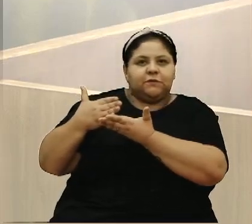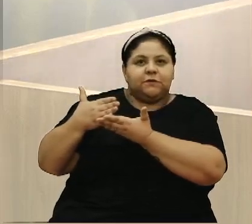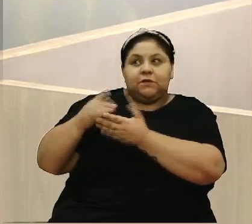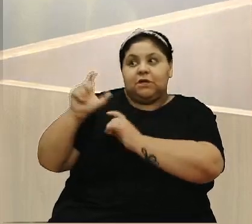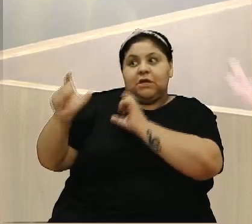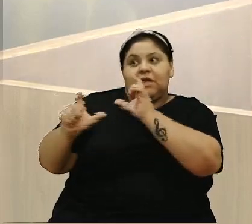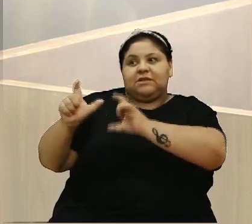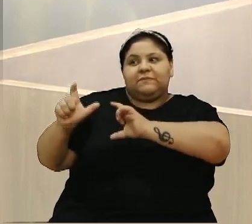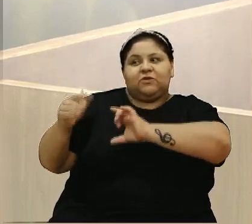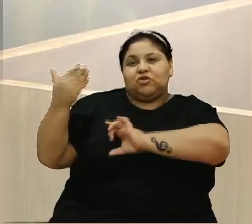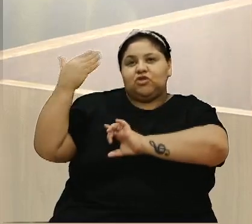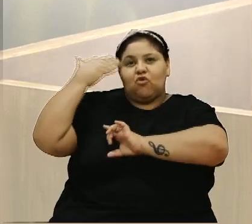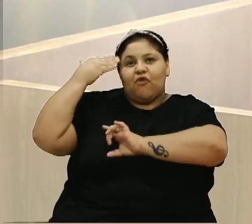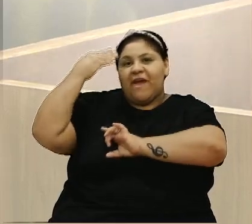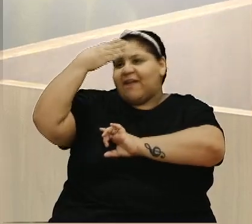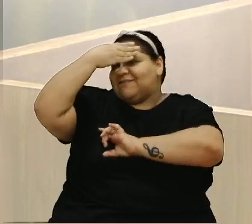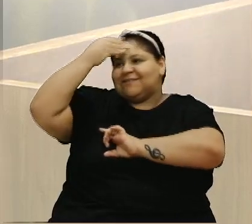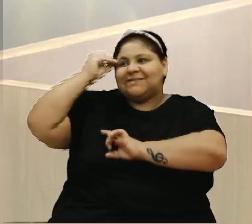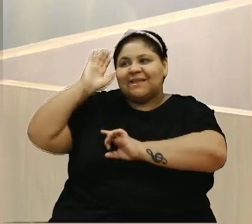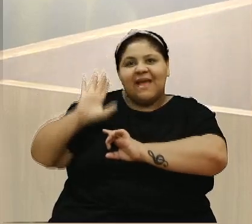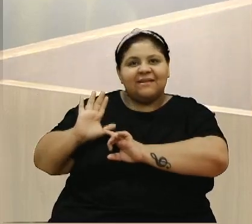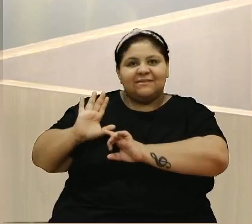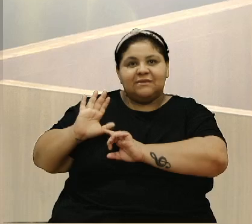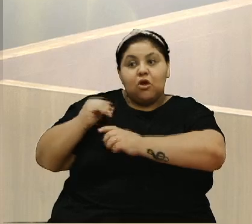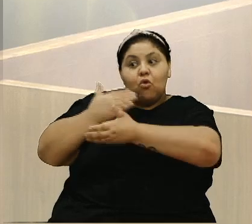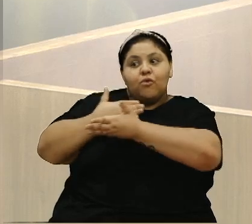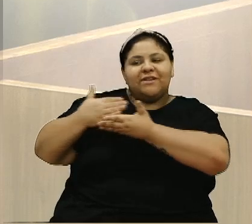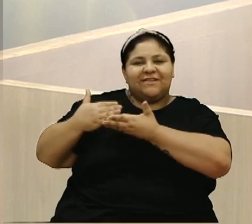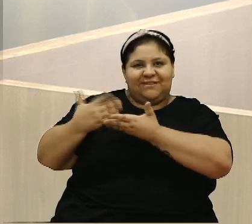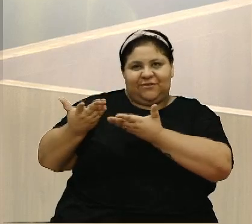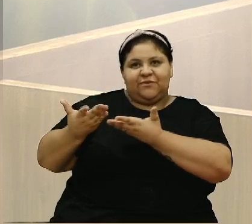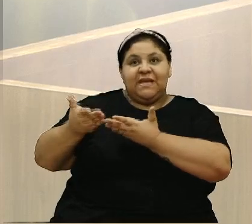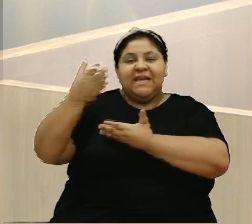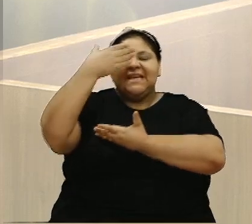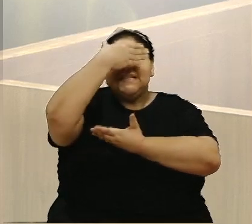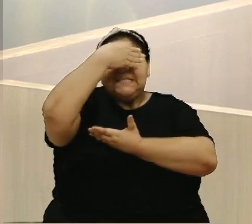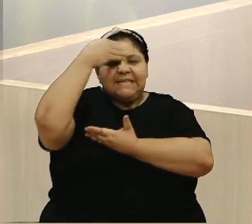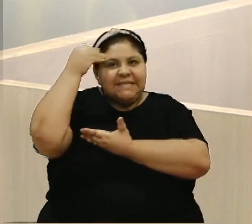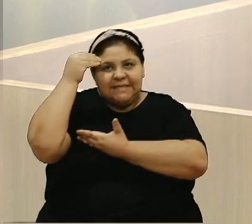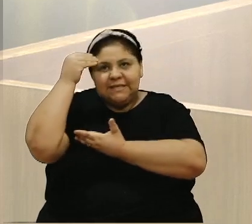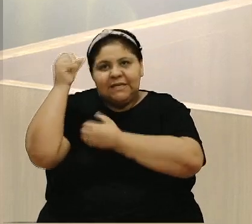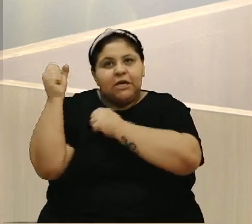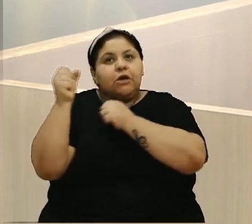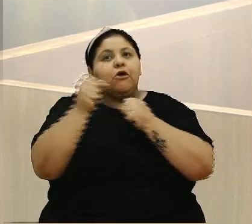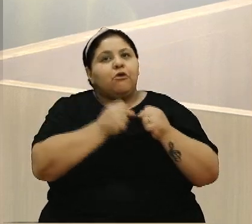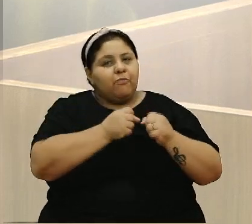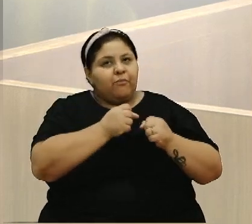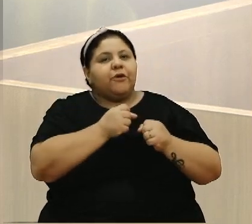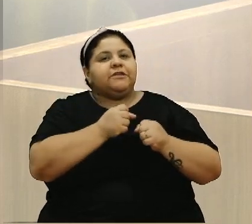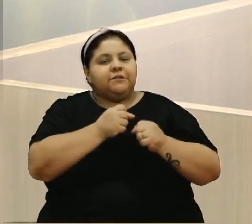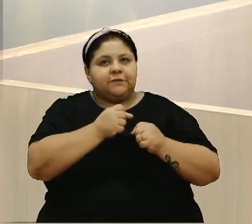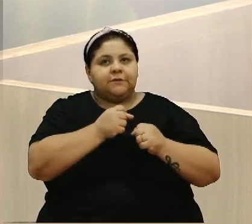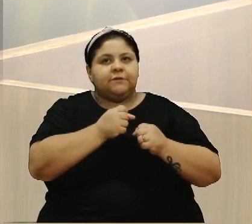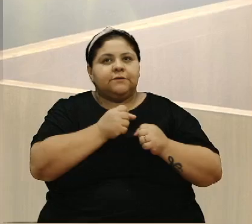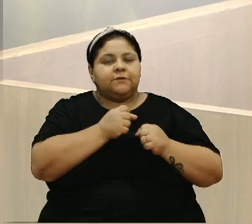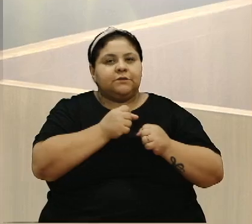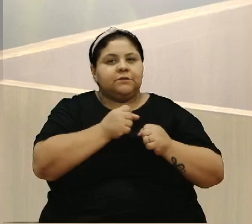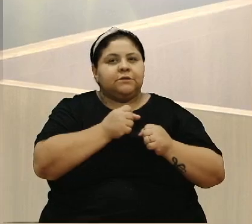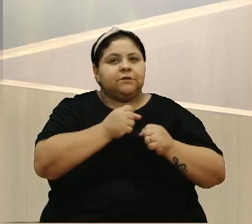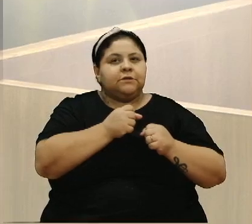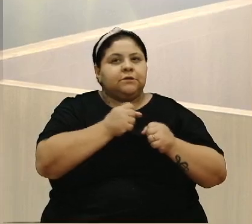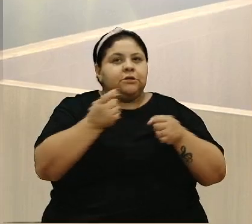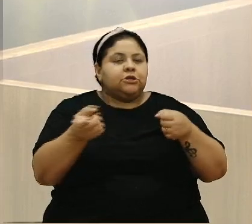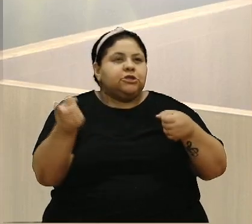pessoas desconhecem e esquecem. E esquecer, gente, pode ser despertado através